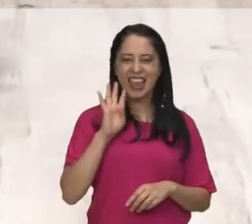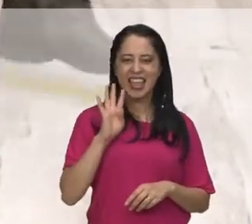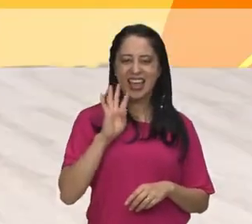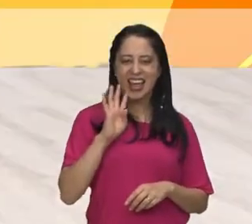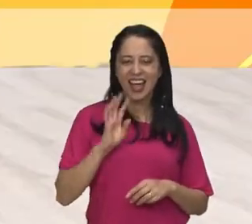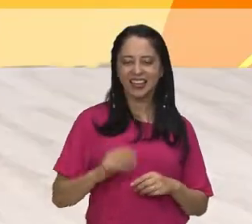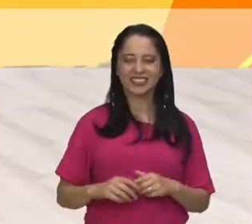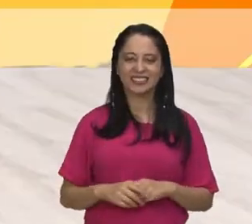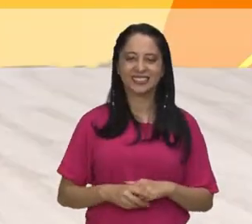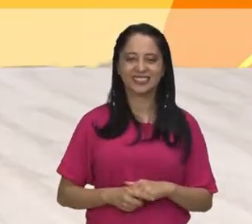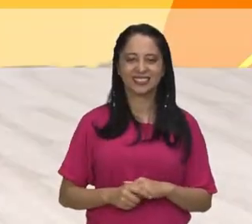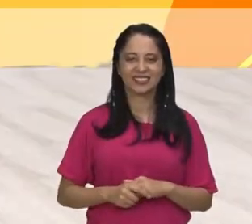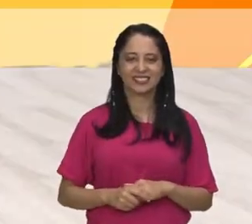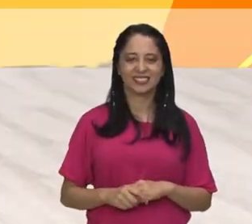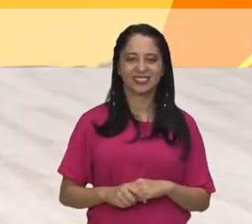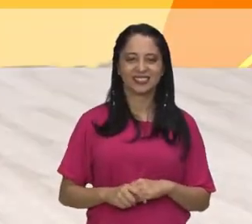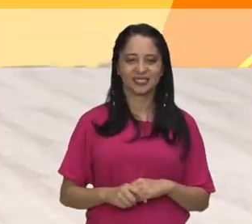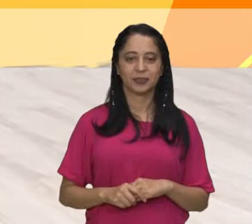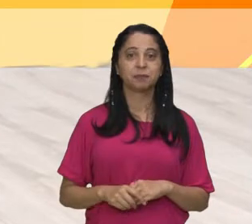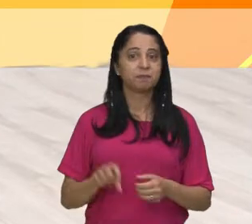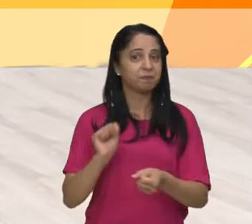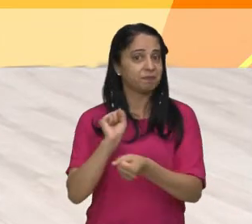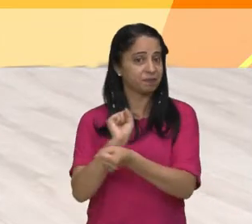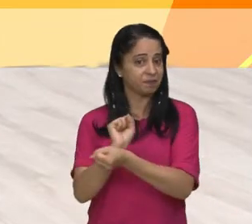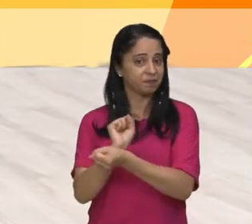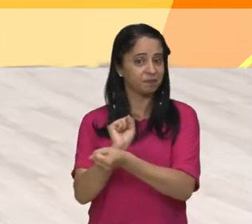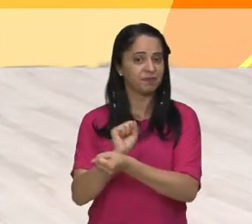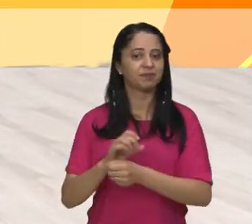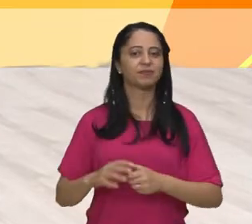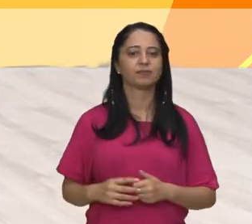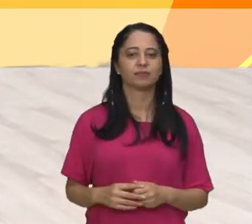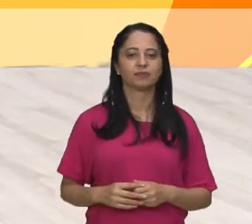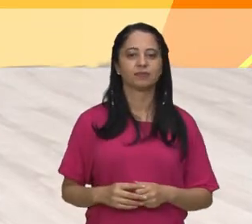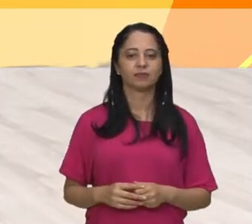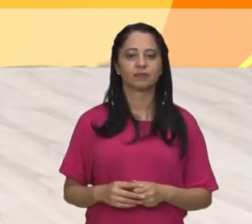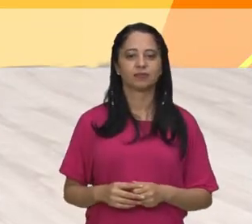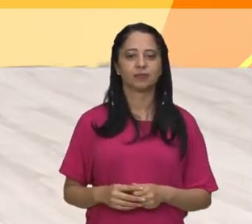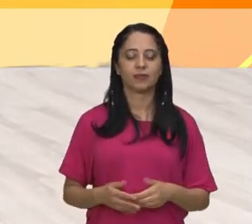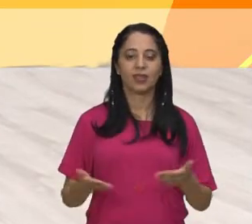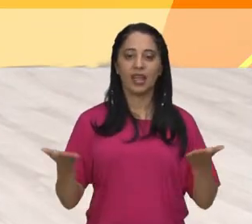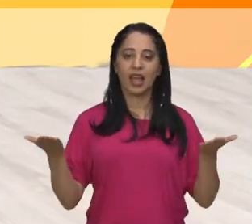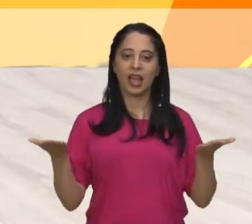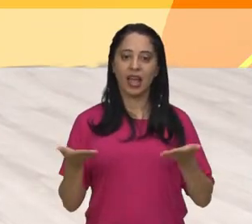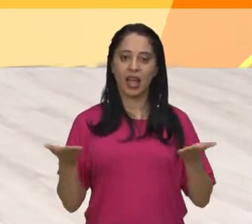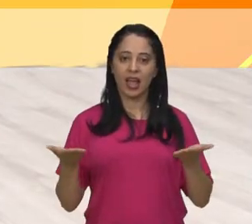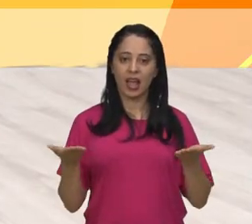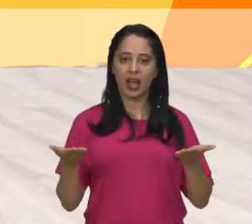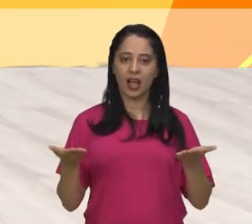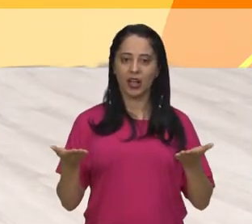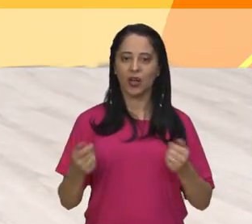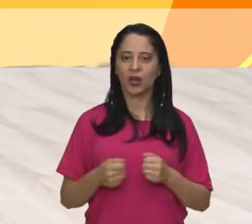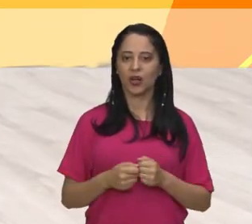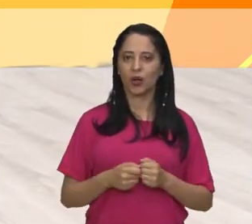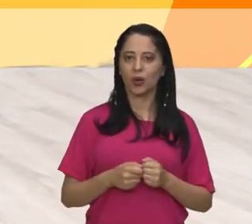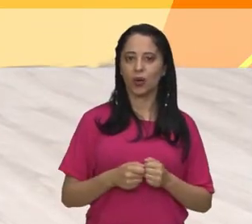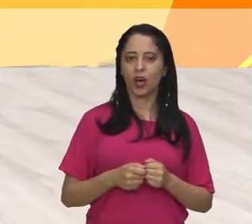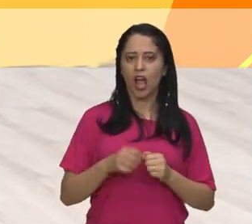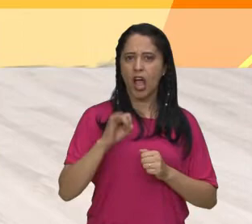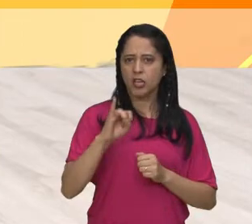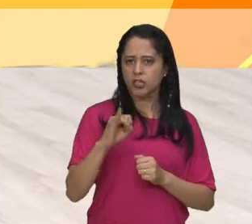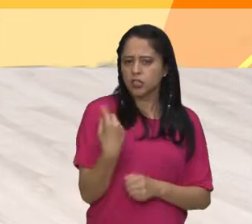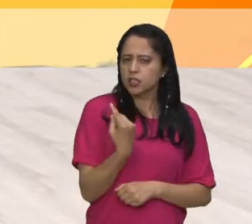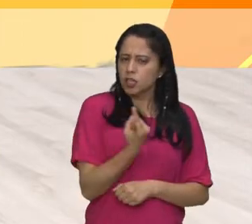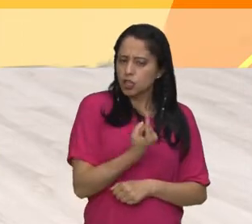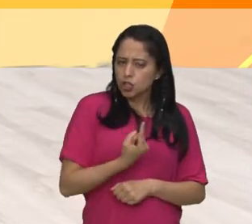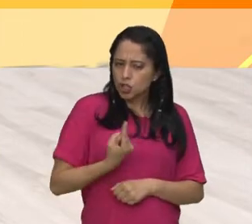5, 6, 7 e parou. Boa! Agora eu vou parar numa pose, vou apontar para o meu parceiro. Se eu estiver em